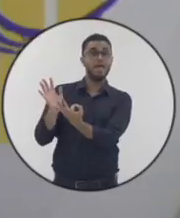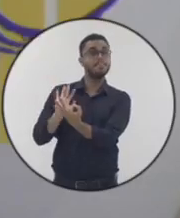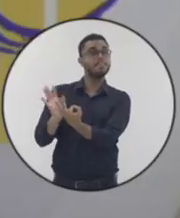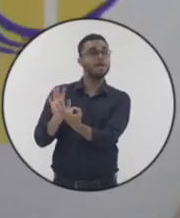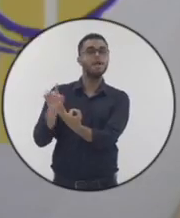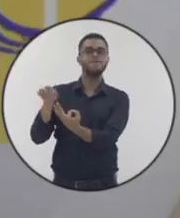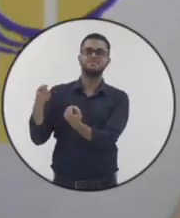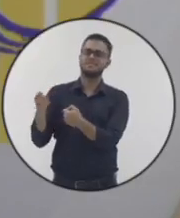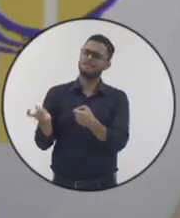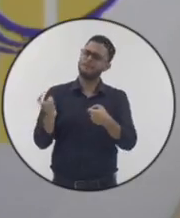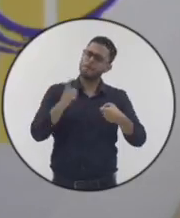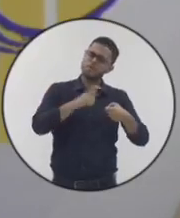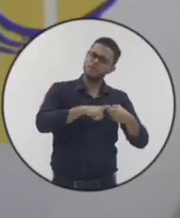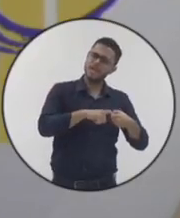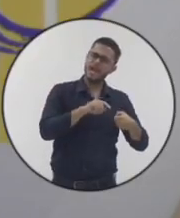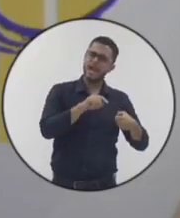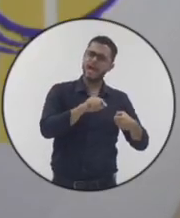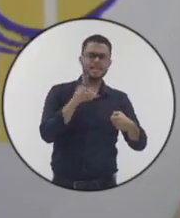voltar lá